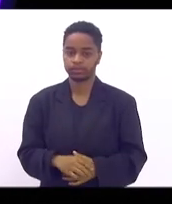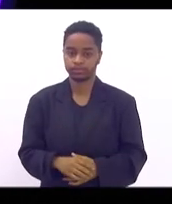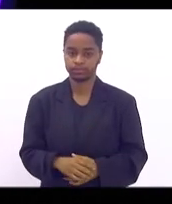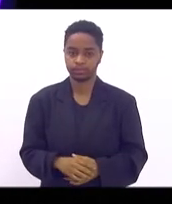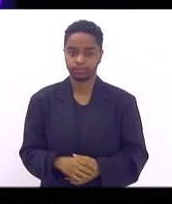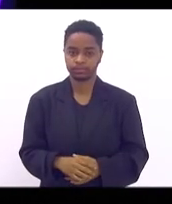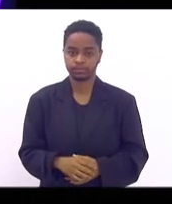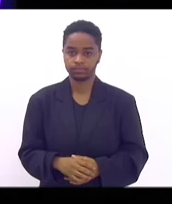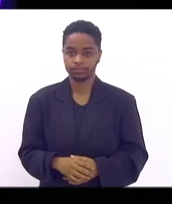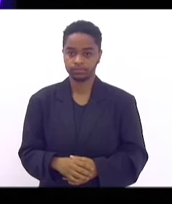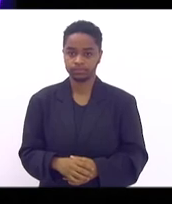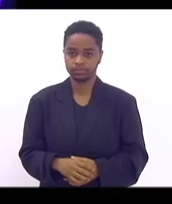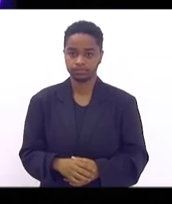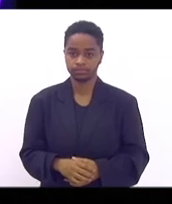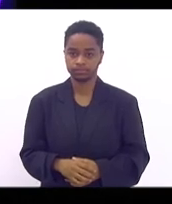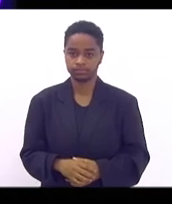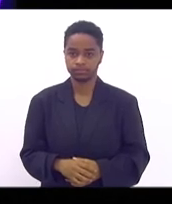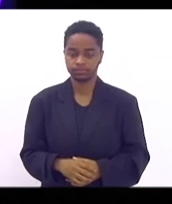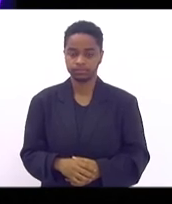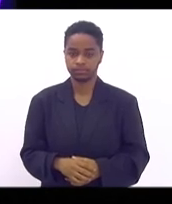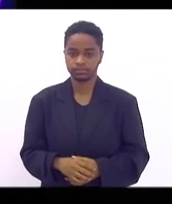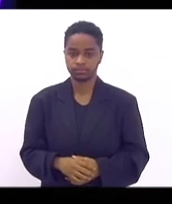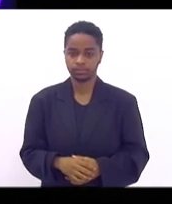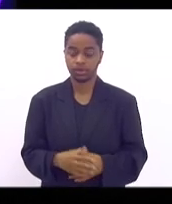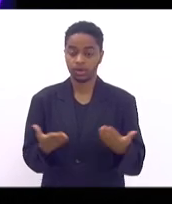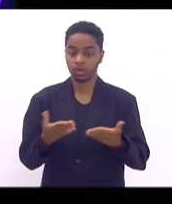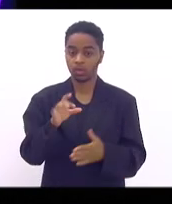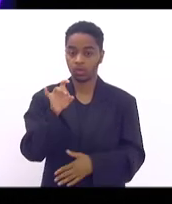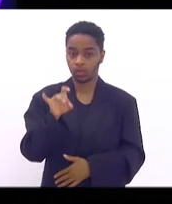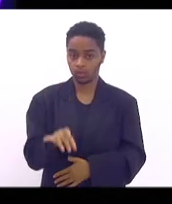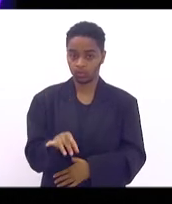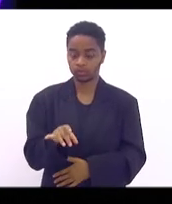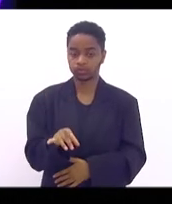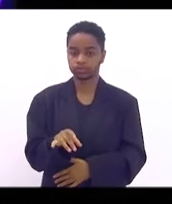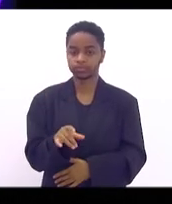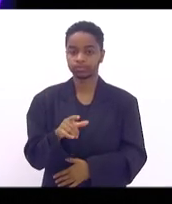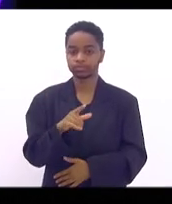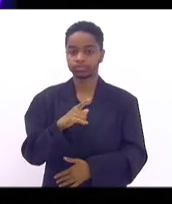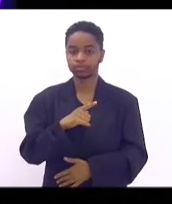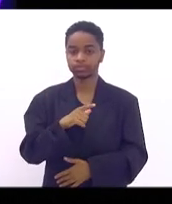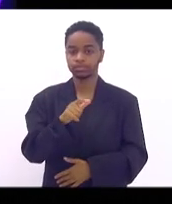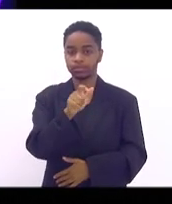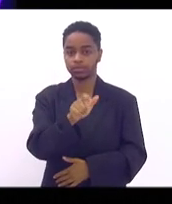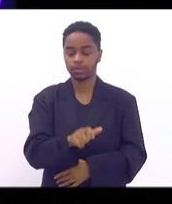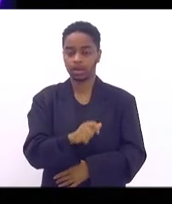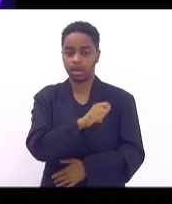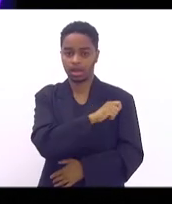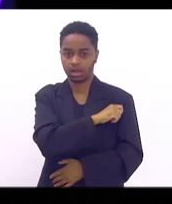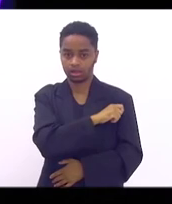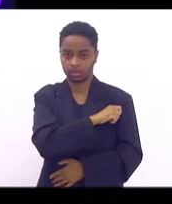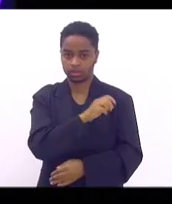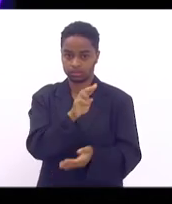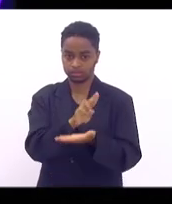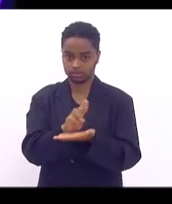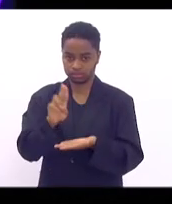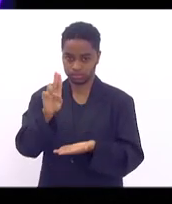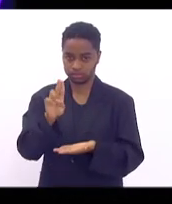passar. Por fim, né, uma estudante universitária,